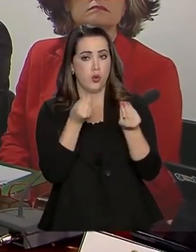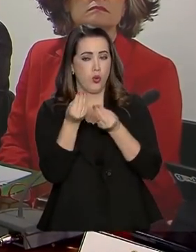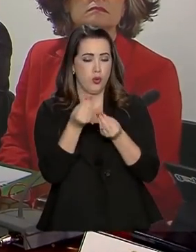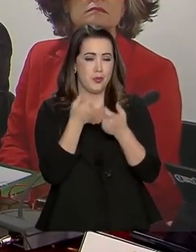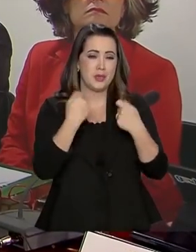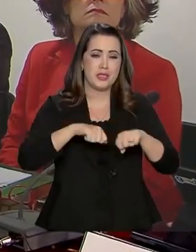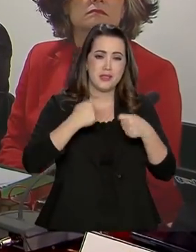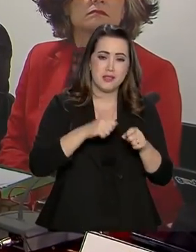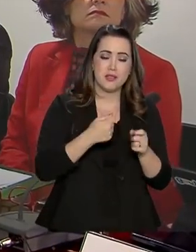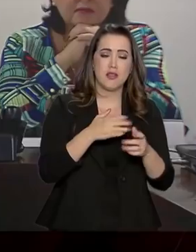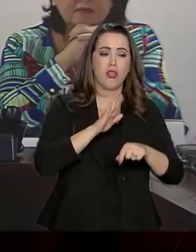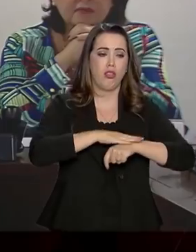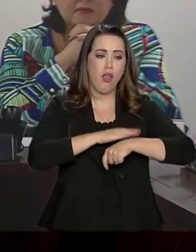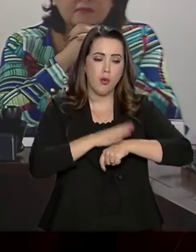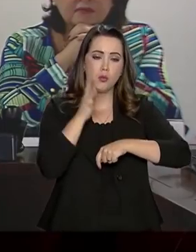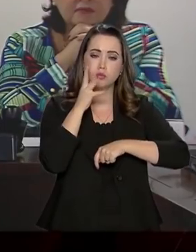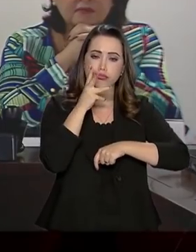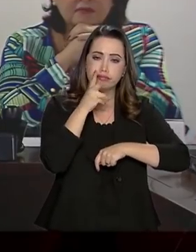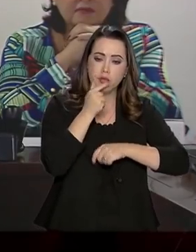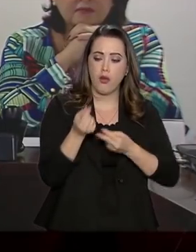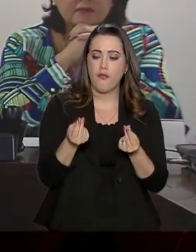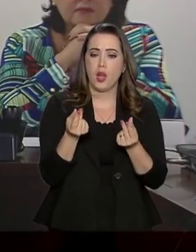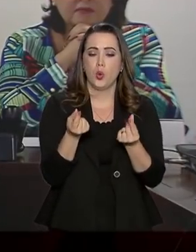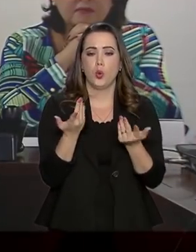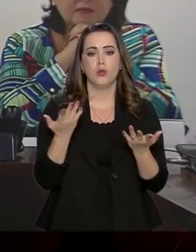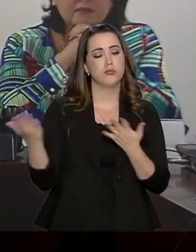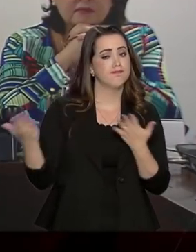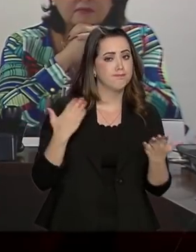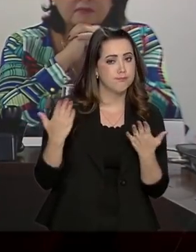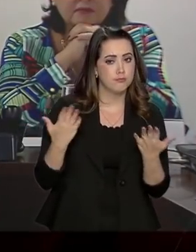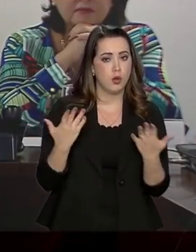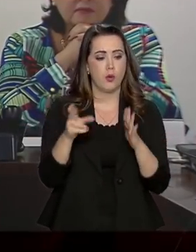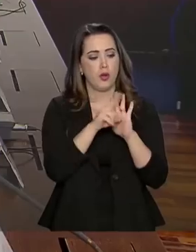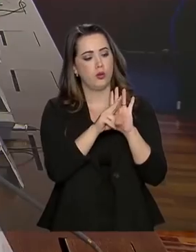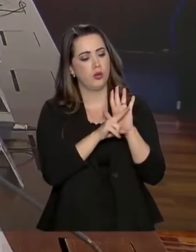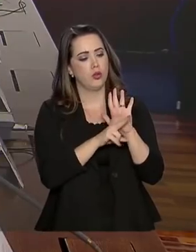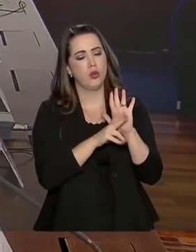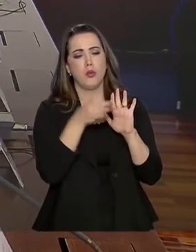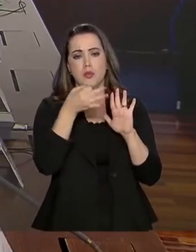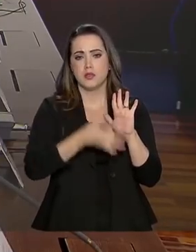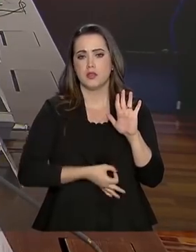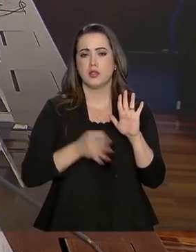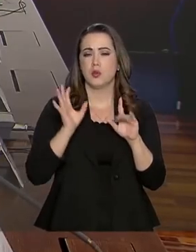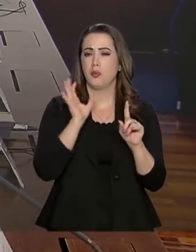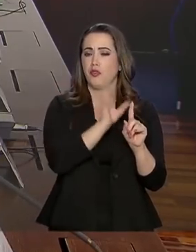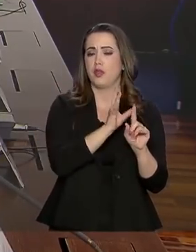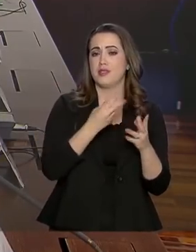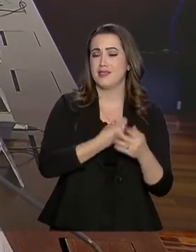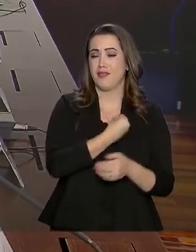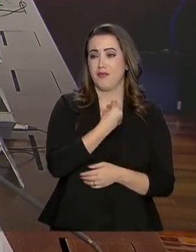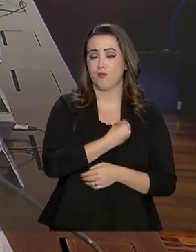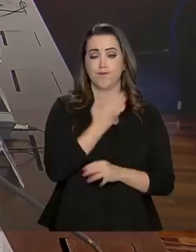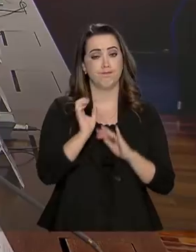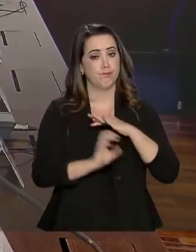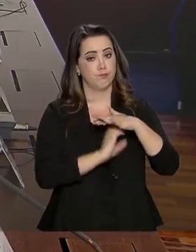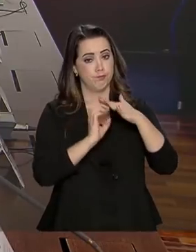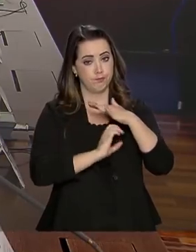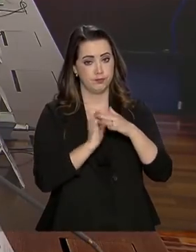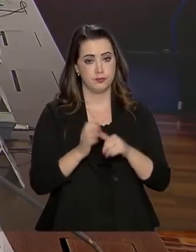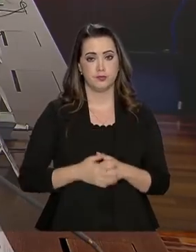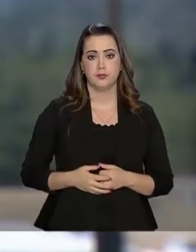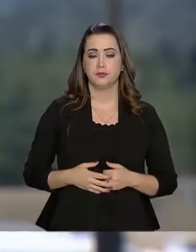procedimentos, tempo, custo e regulamentação sobre temas que afetam a vida das empresas e dos